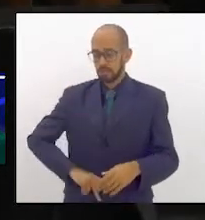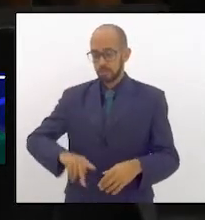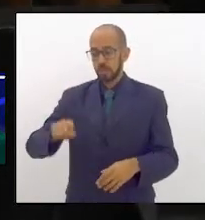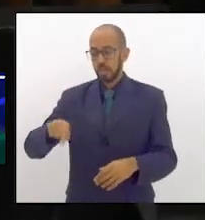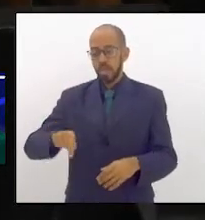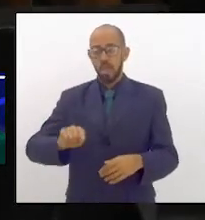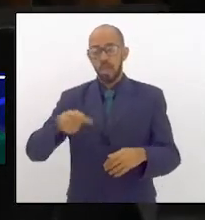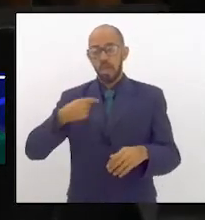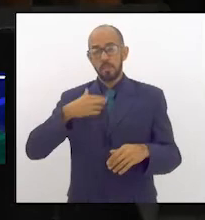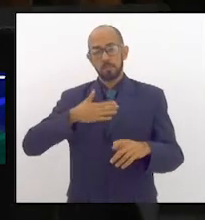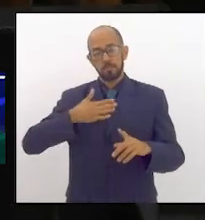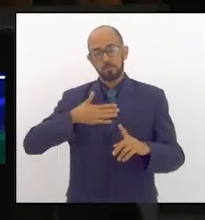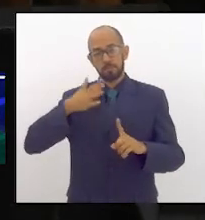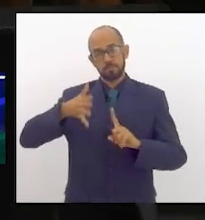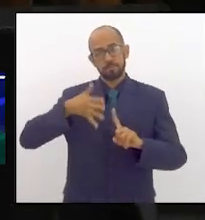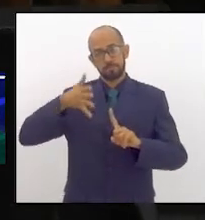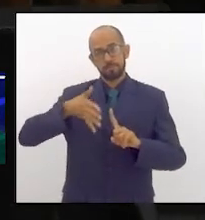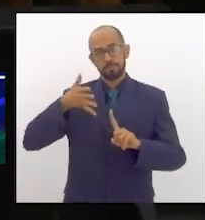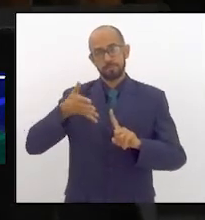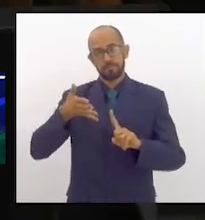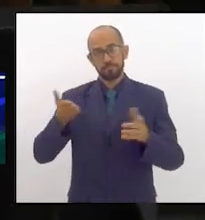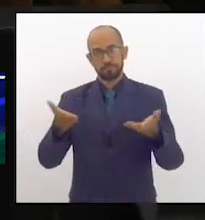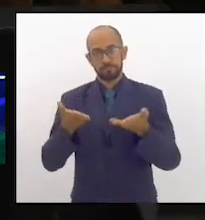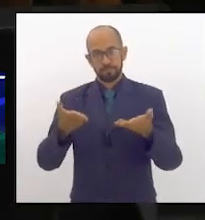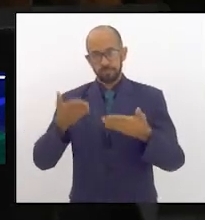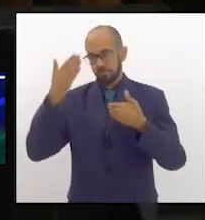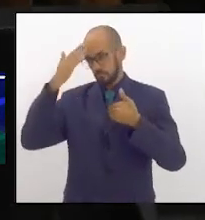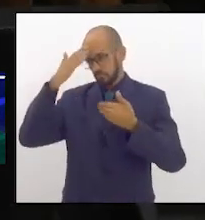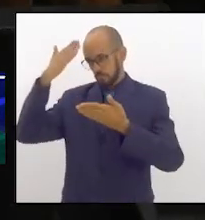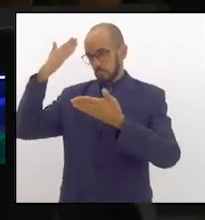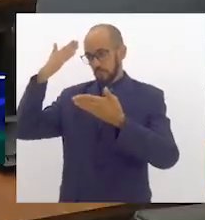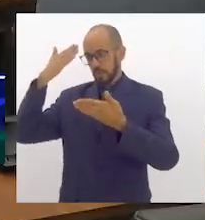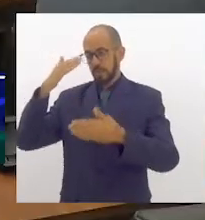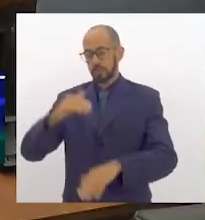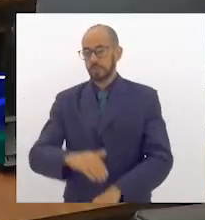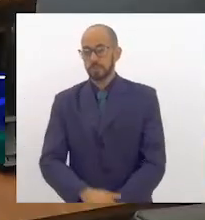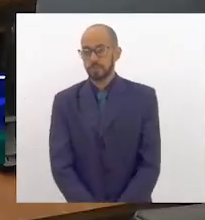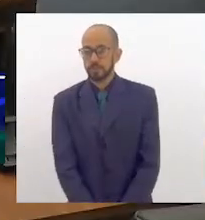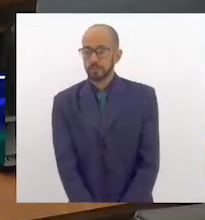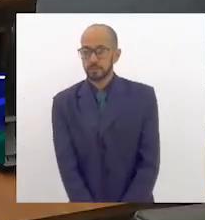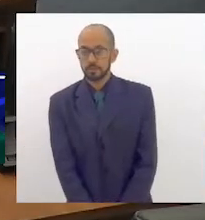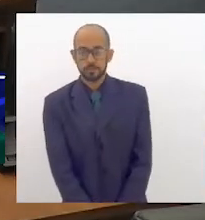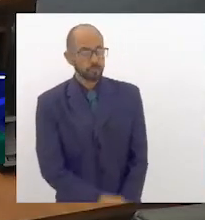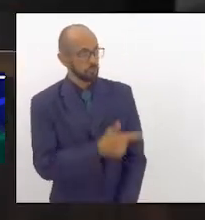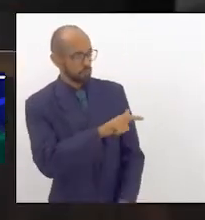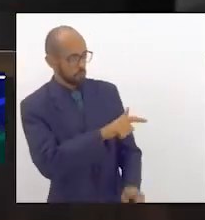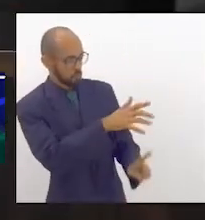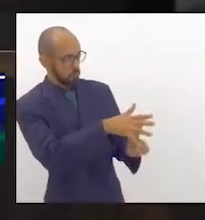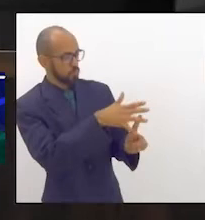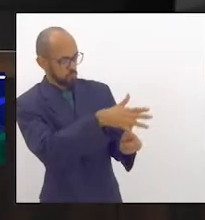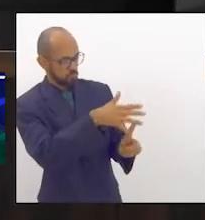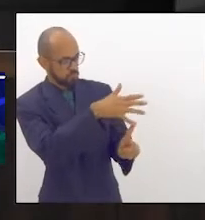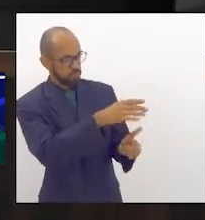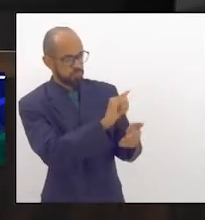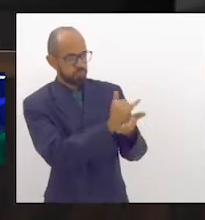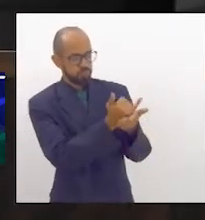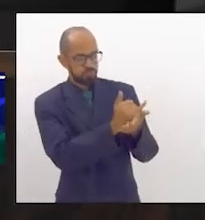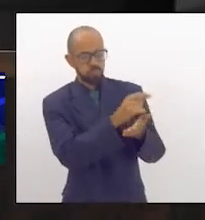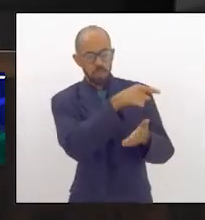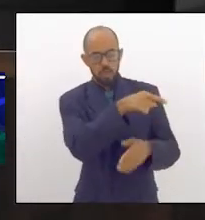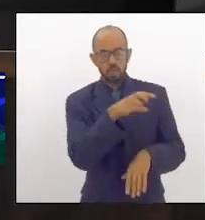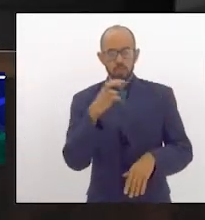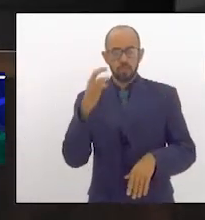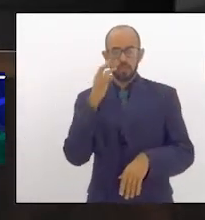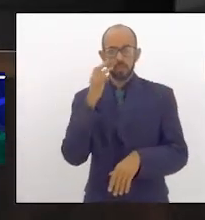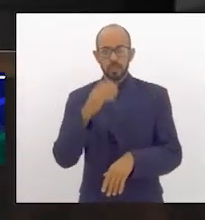que eu faria queria fazer muito obrigado o próximo orador inscrito ao Nobre Deputado Roberto